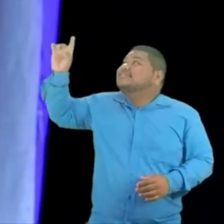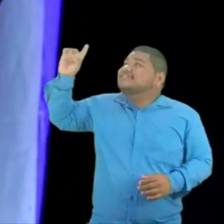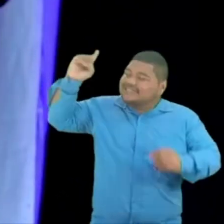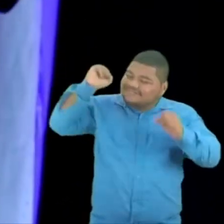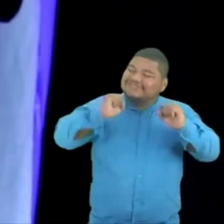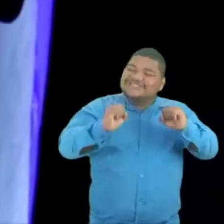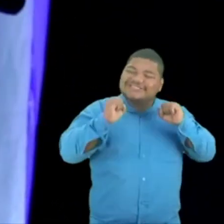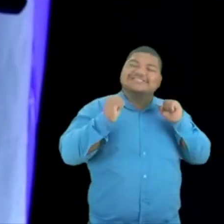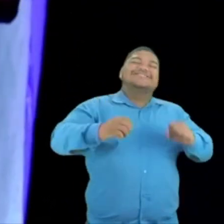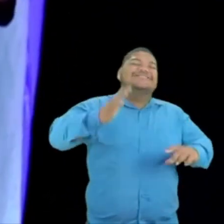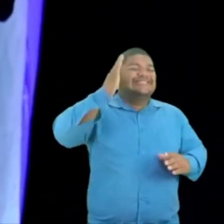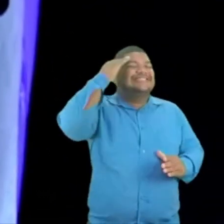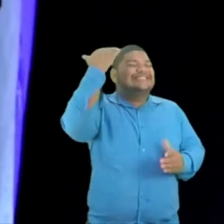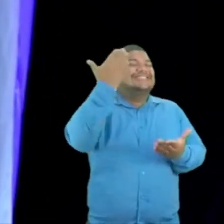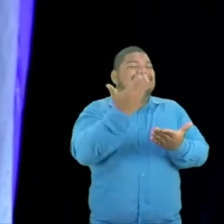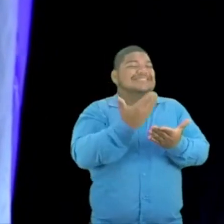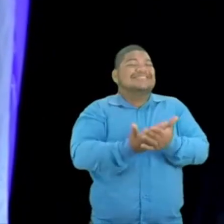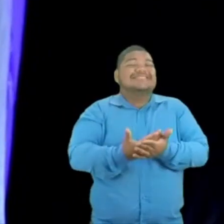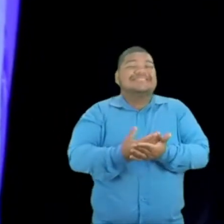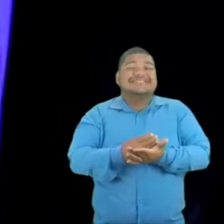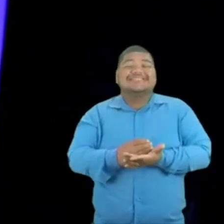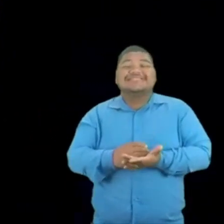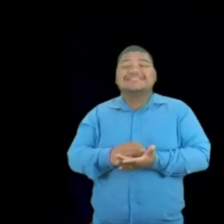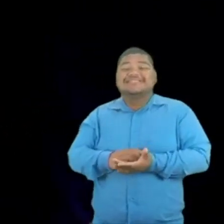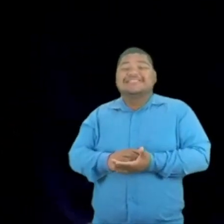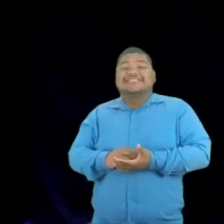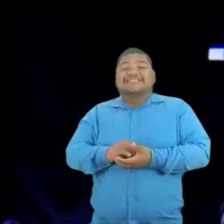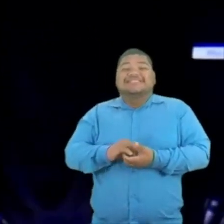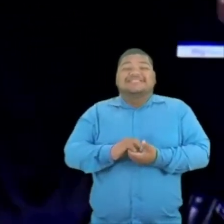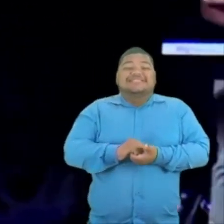nele a gente pode confiar.